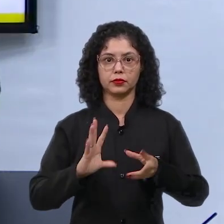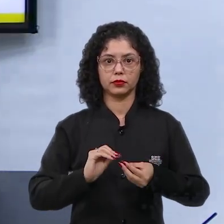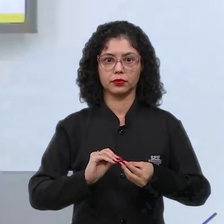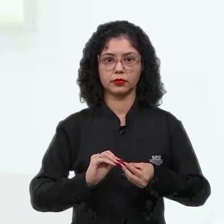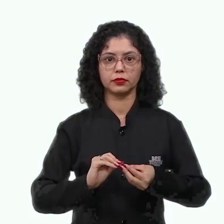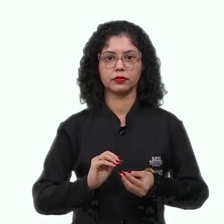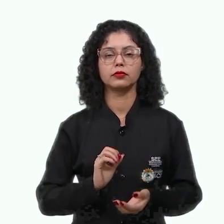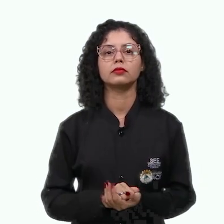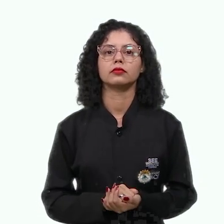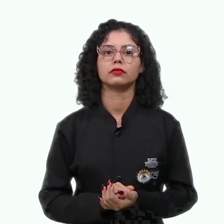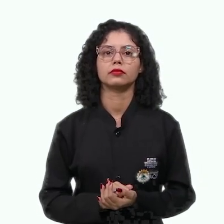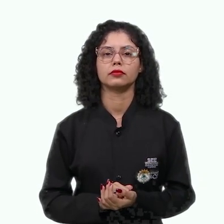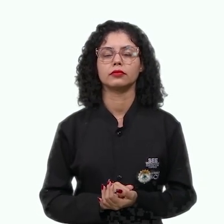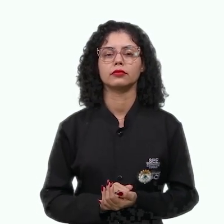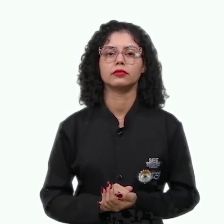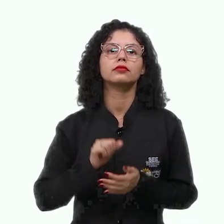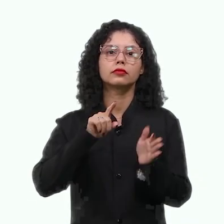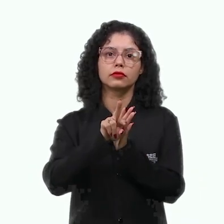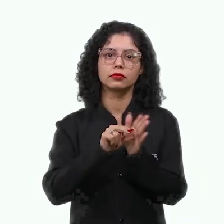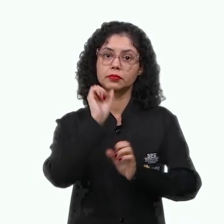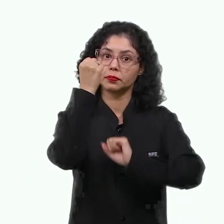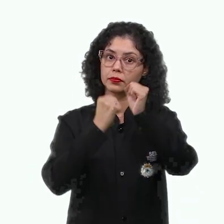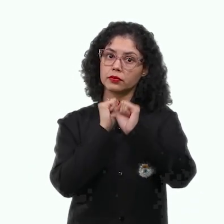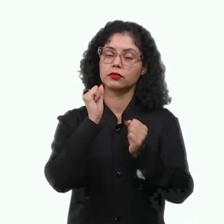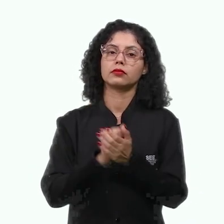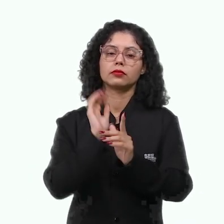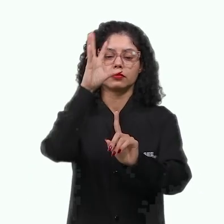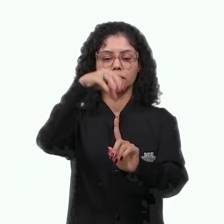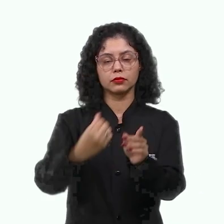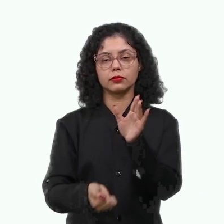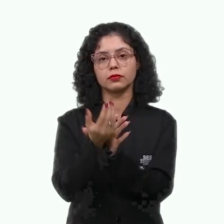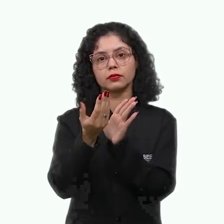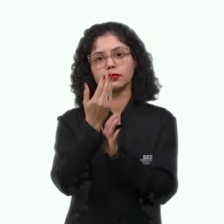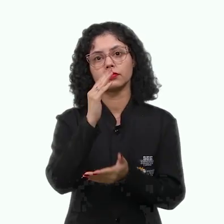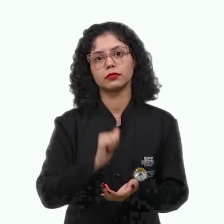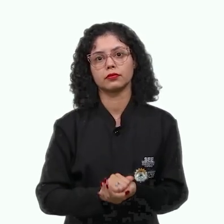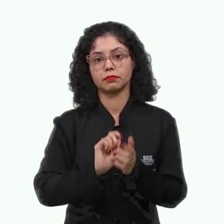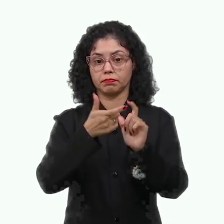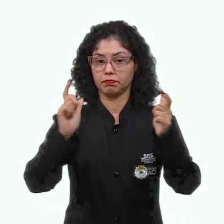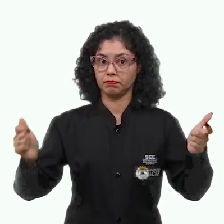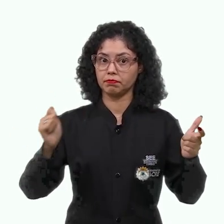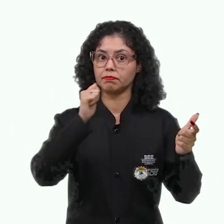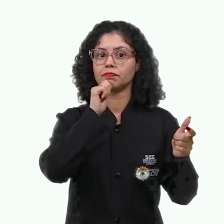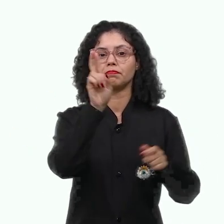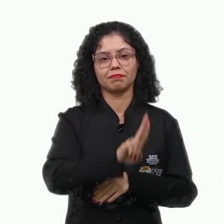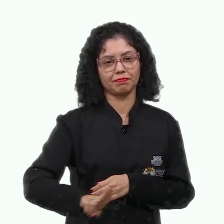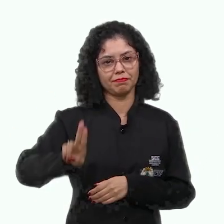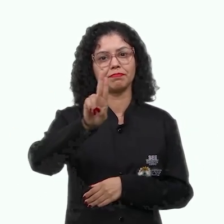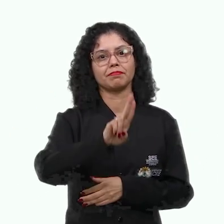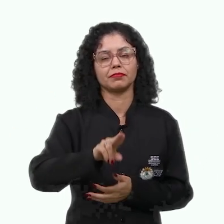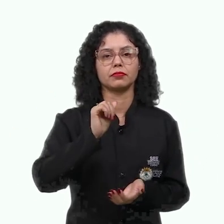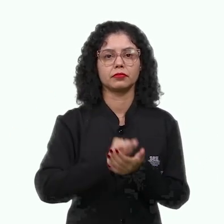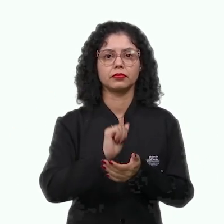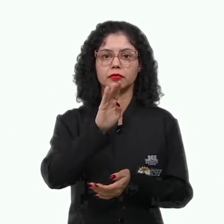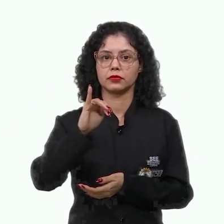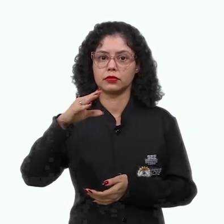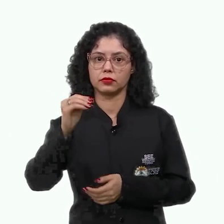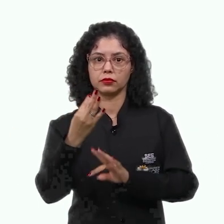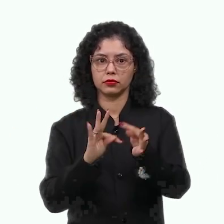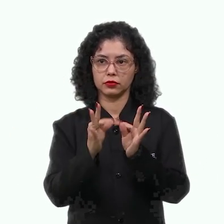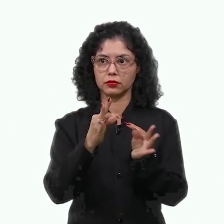de hoje, pessoal. As biofábricas são centros de produção em larga escala que utilizam